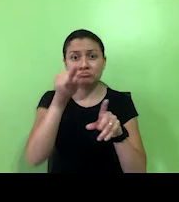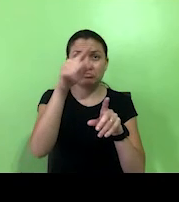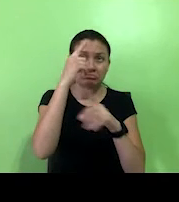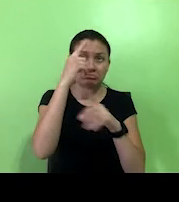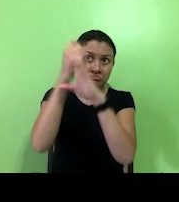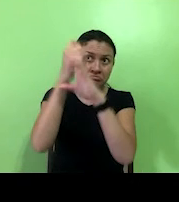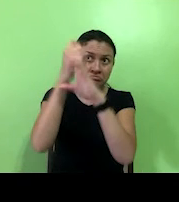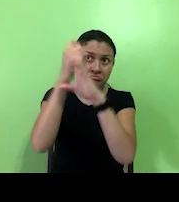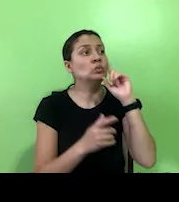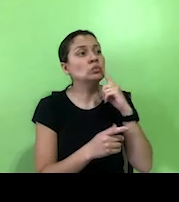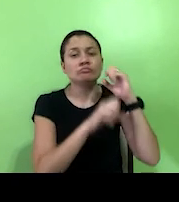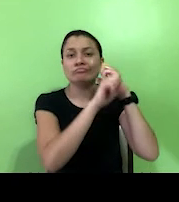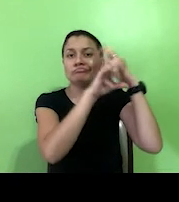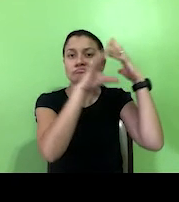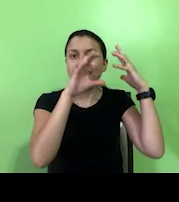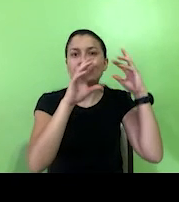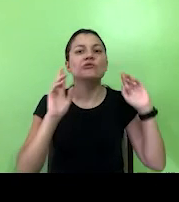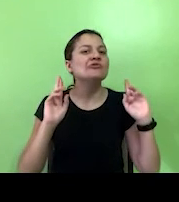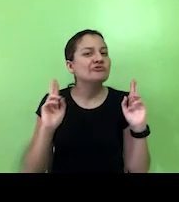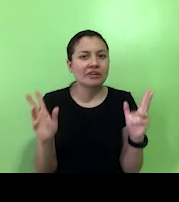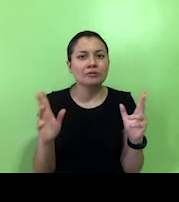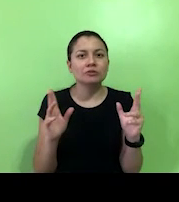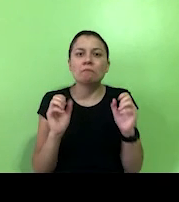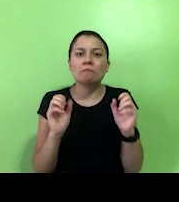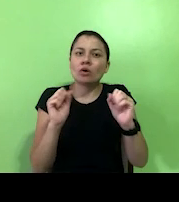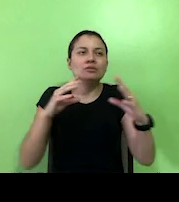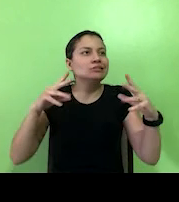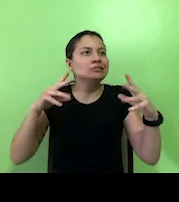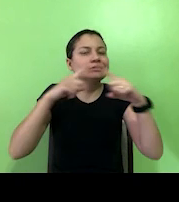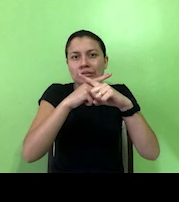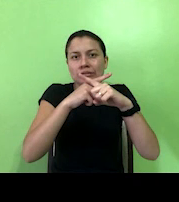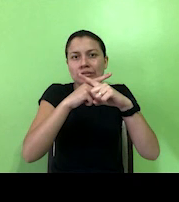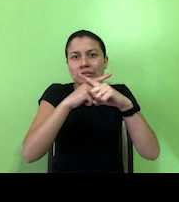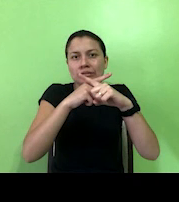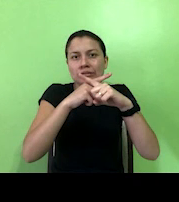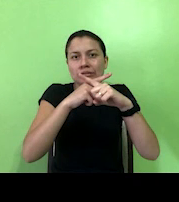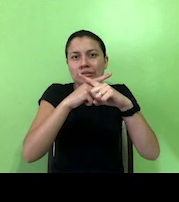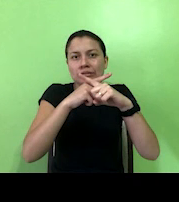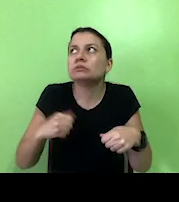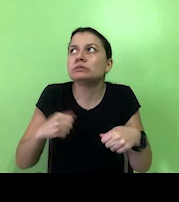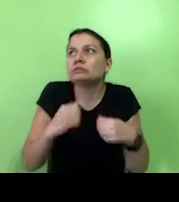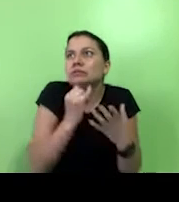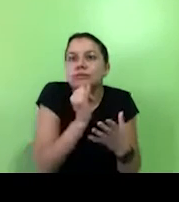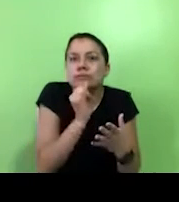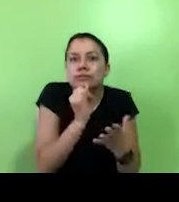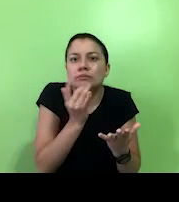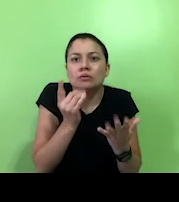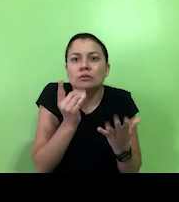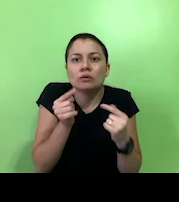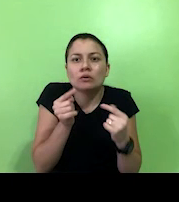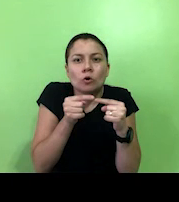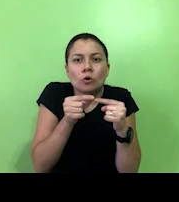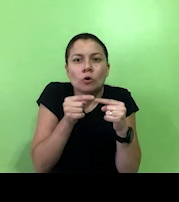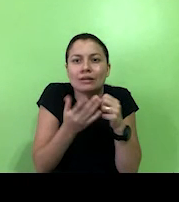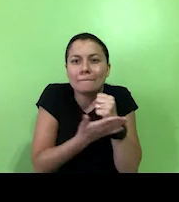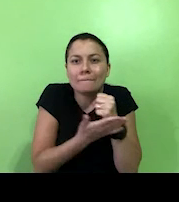completamente diferente, então pode rolar um desentendimento. Então, tudo que você precisa que seja a base daquilo que você